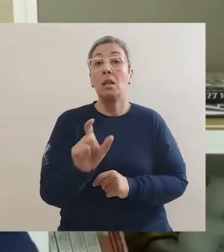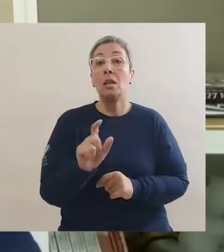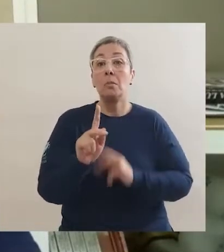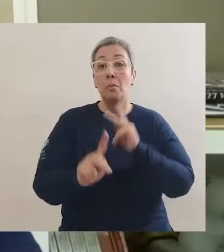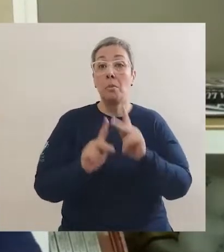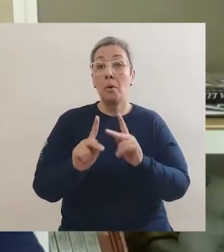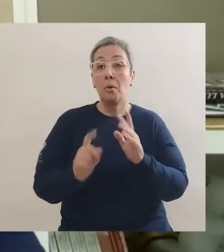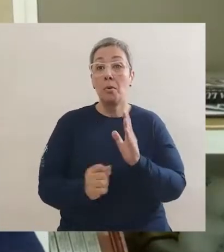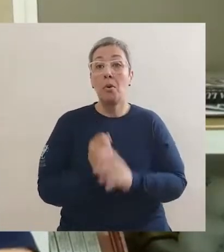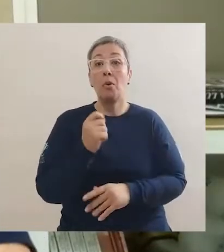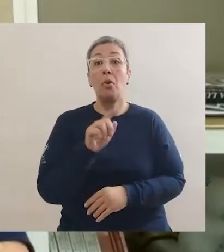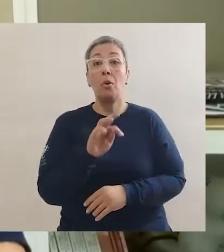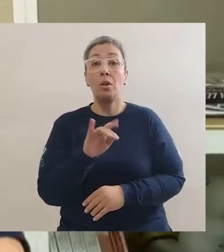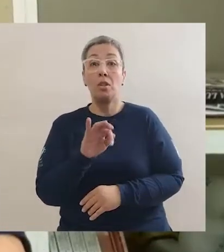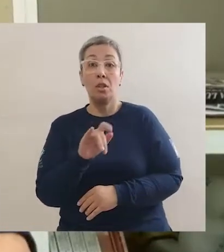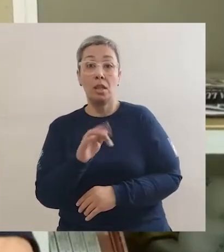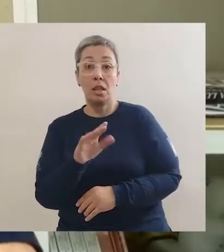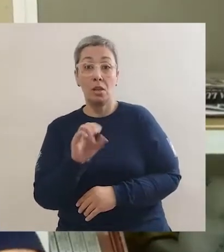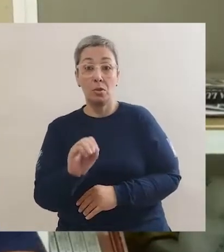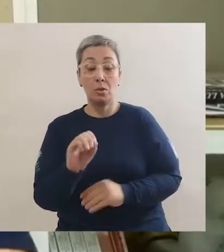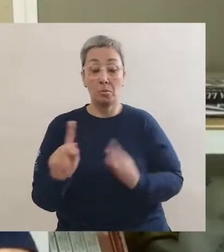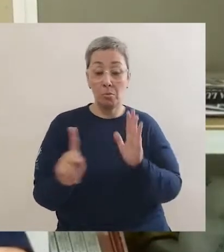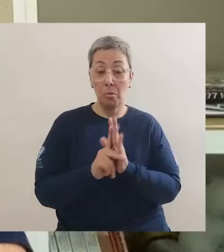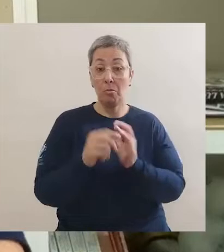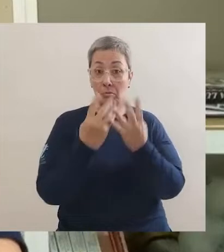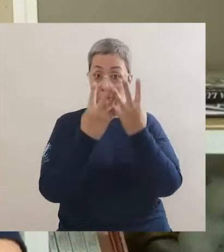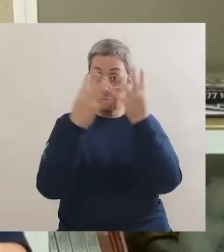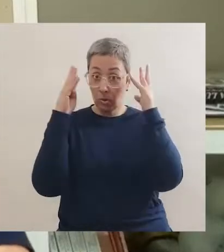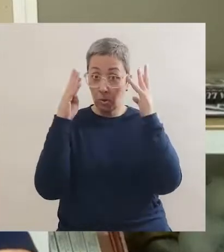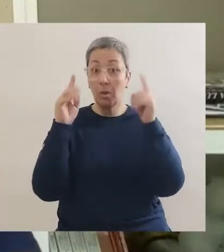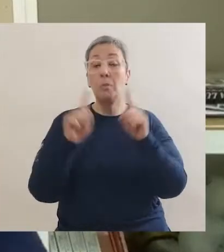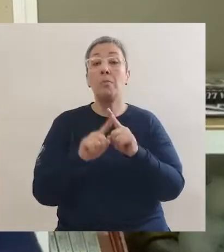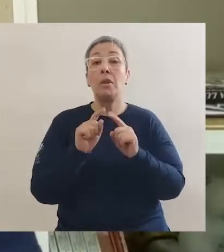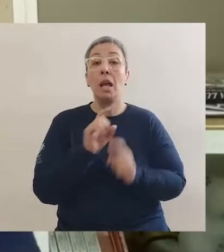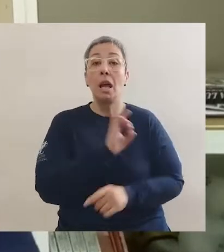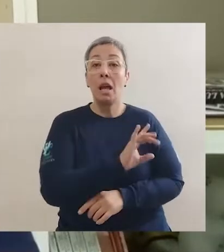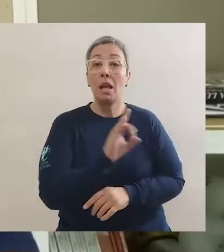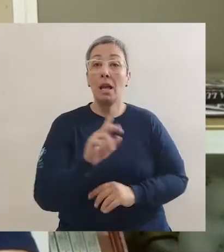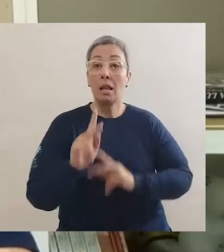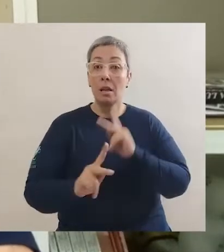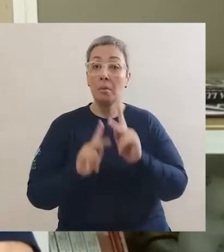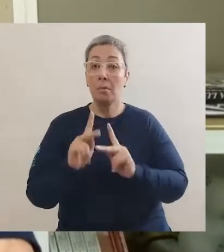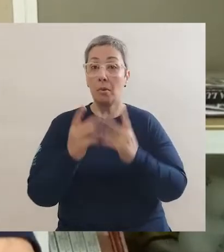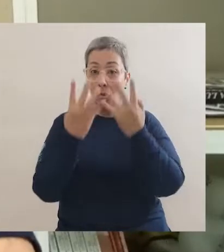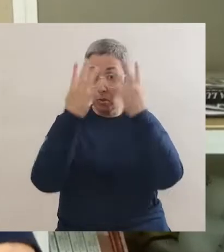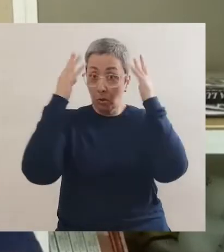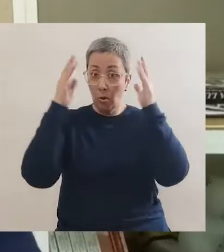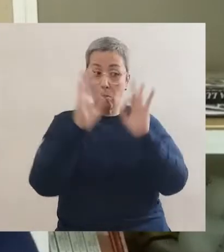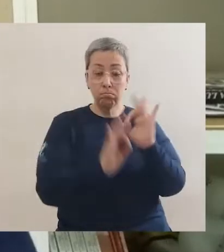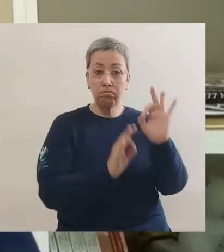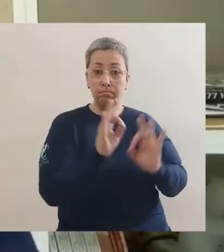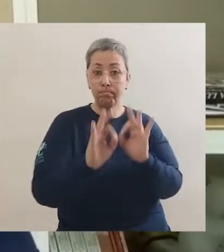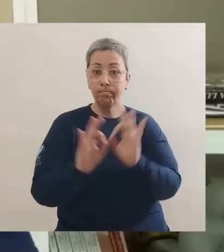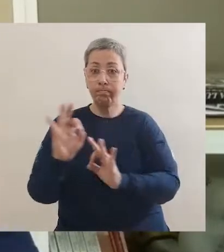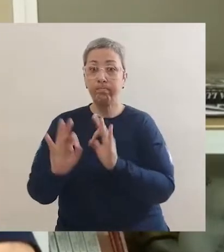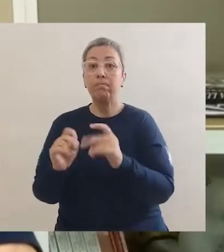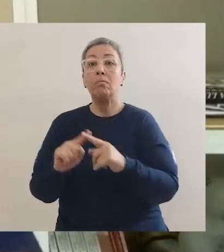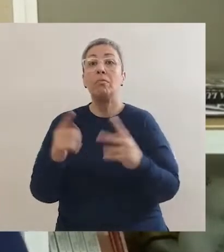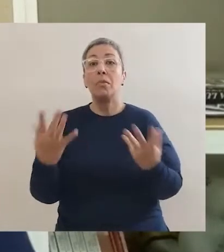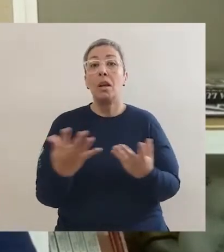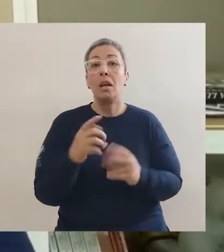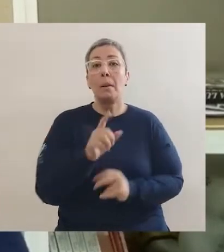astecas, maias, guaranis, tupinambás, tupis, apaches, e muitos